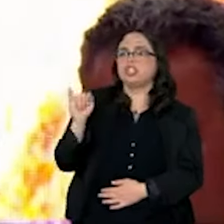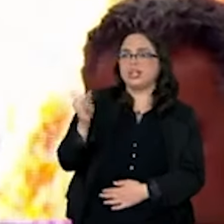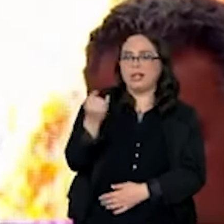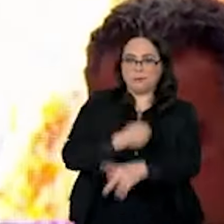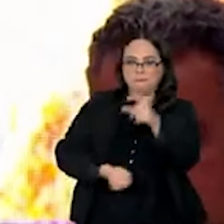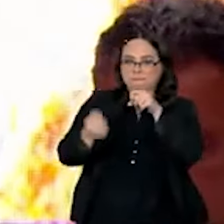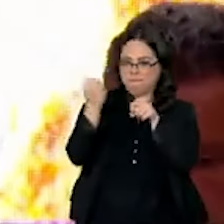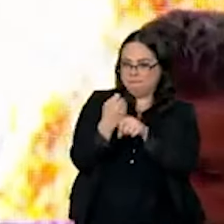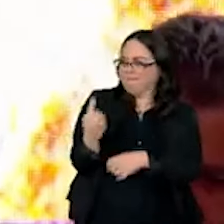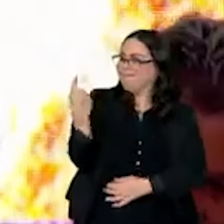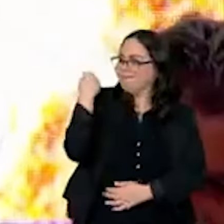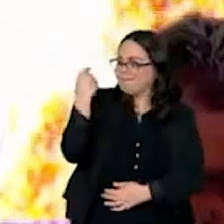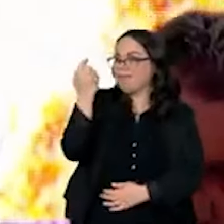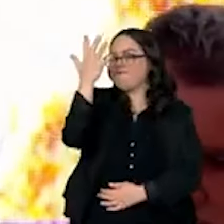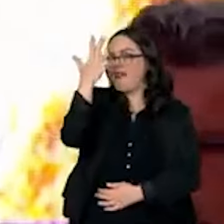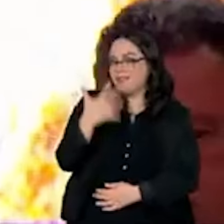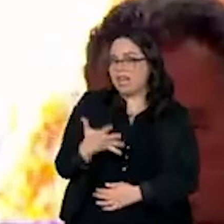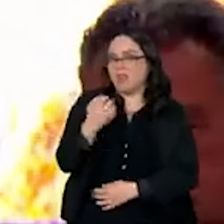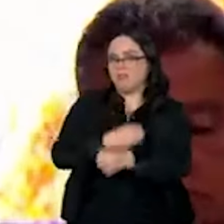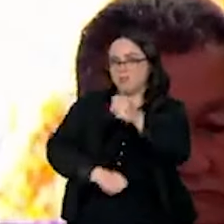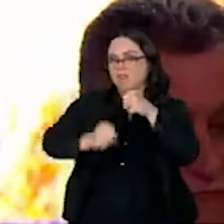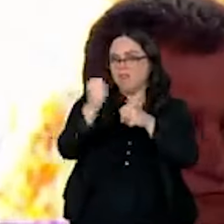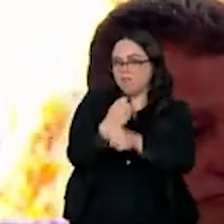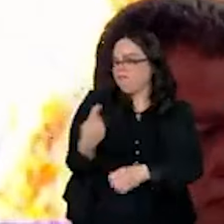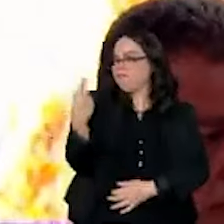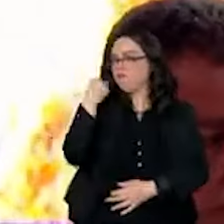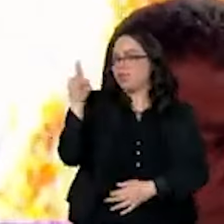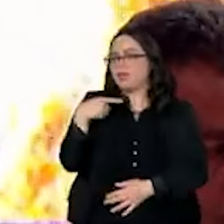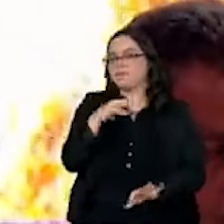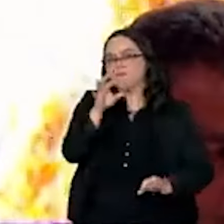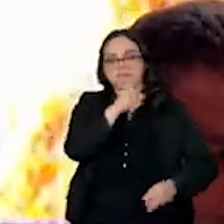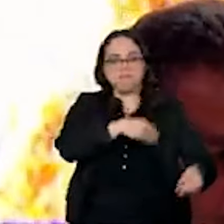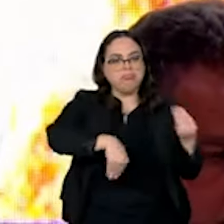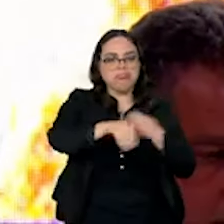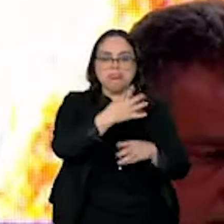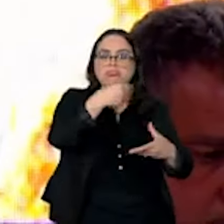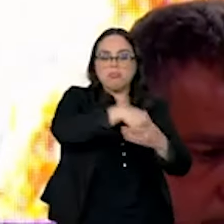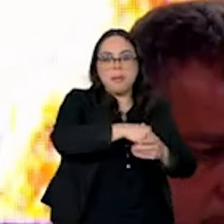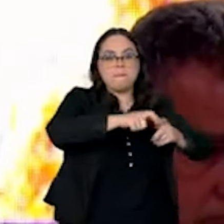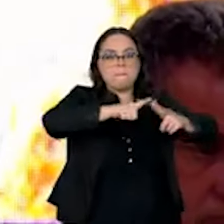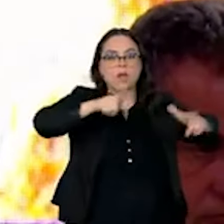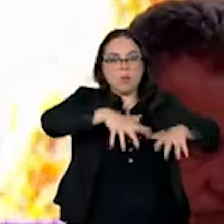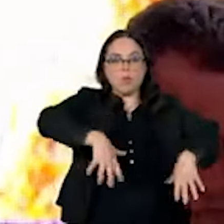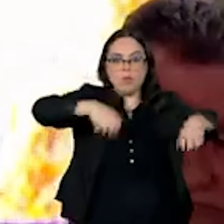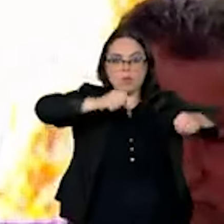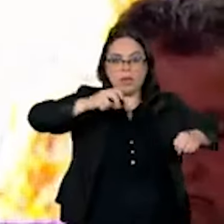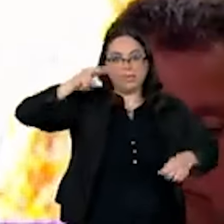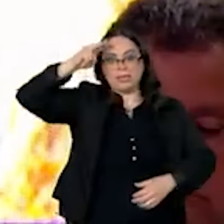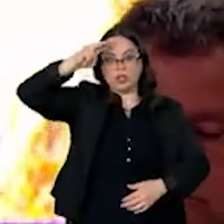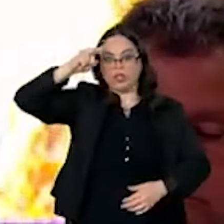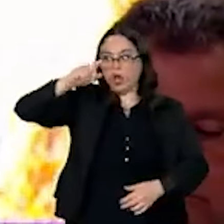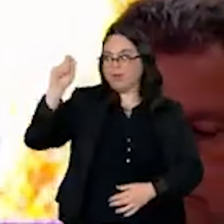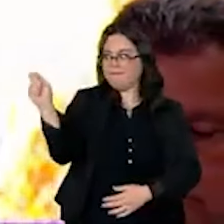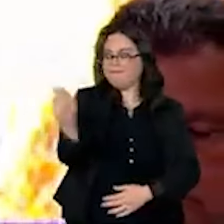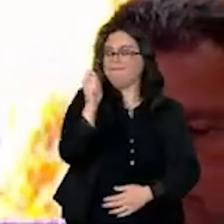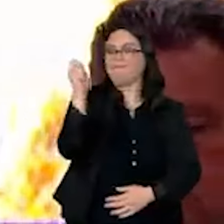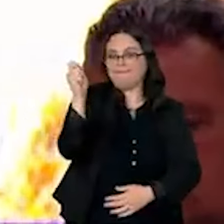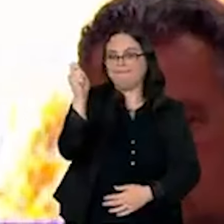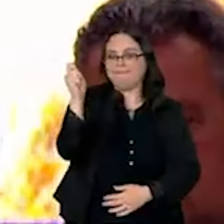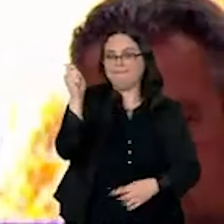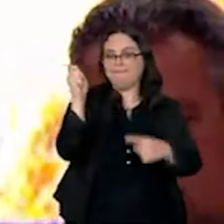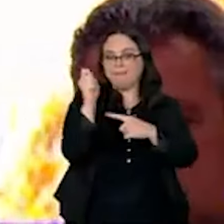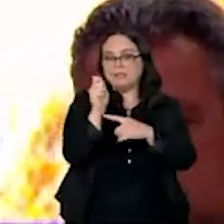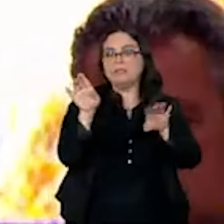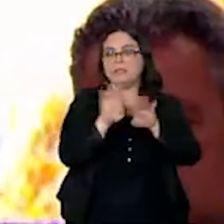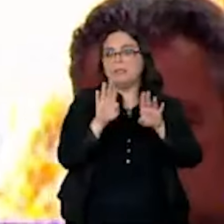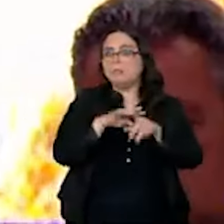ano passado, em fevereiro do ano passado, a gente estava envolvido na maior seca da história do Rio Grande do Sul, inclusive